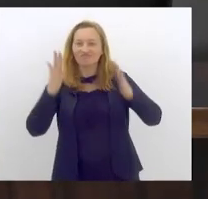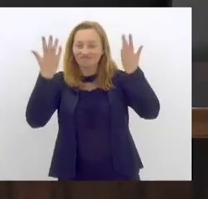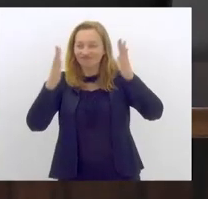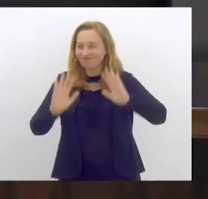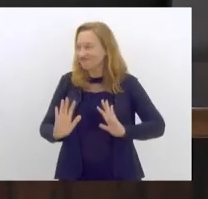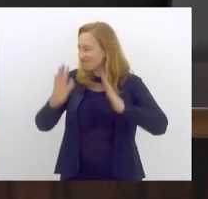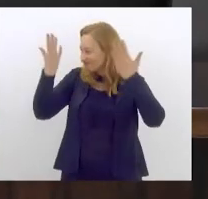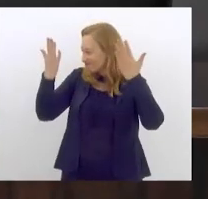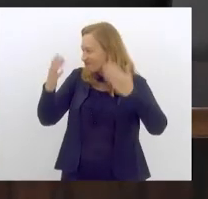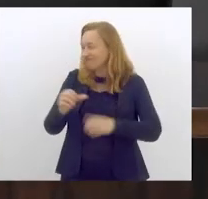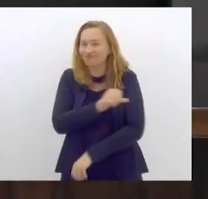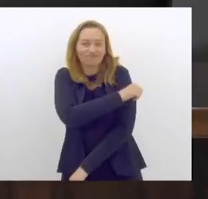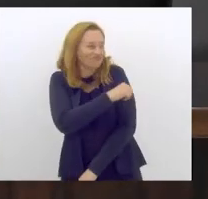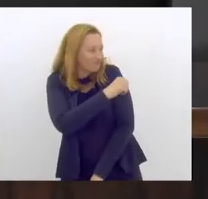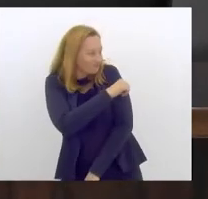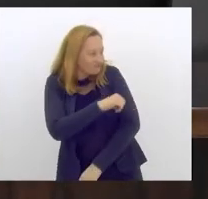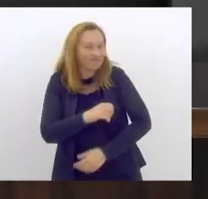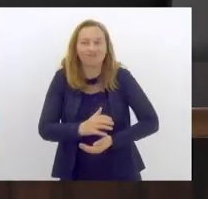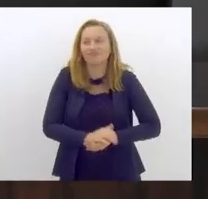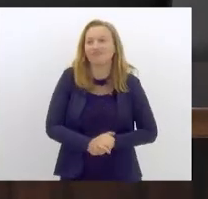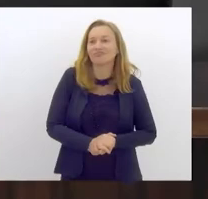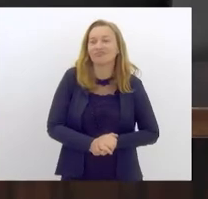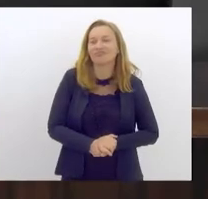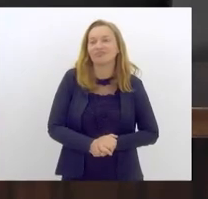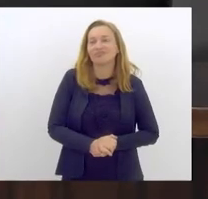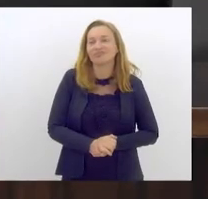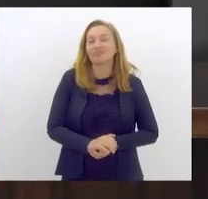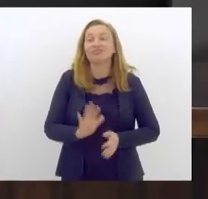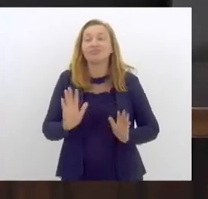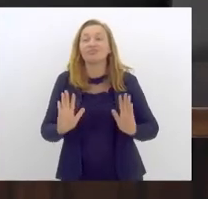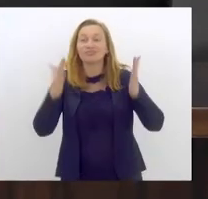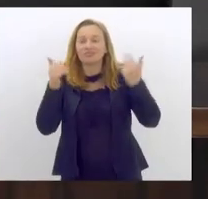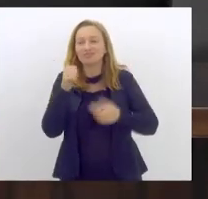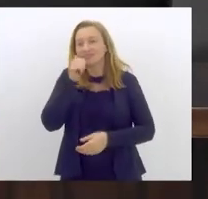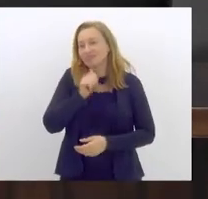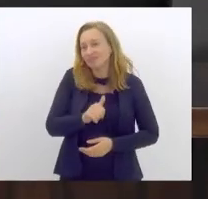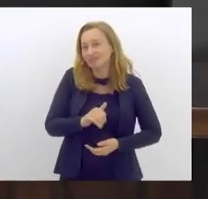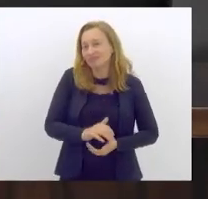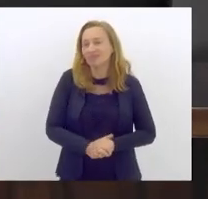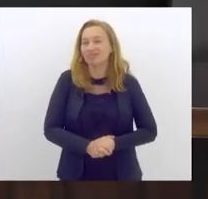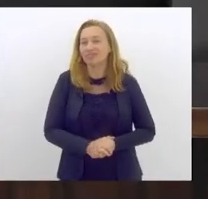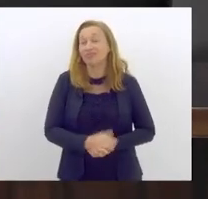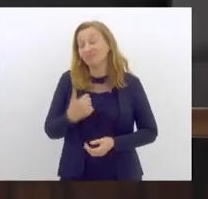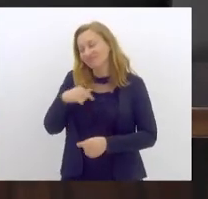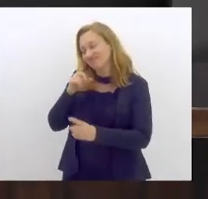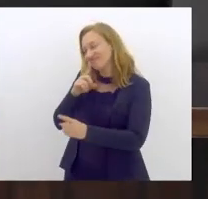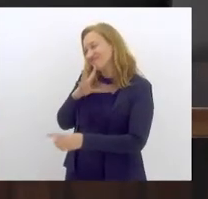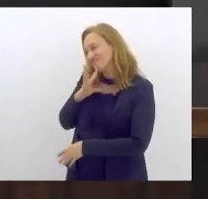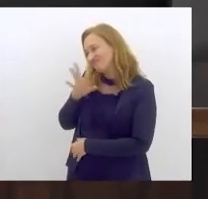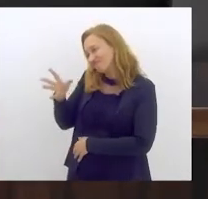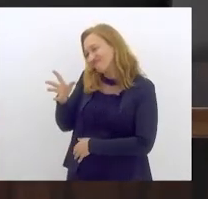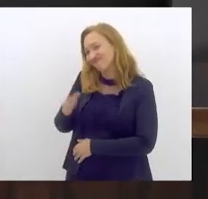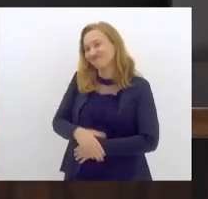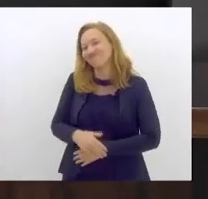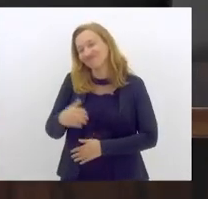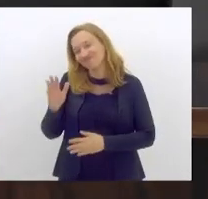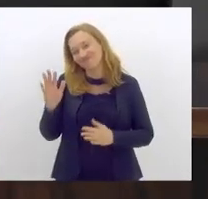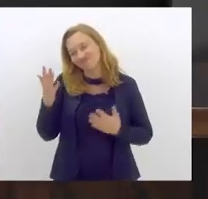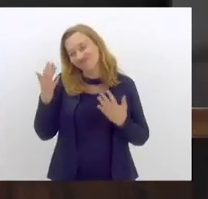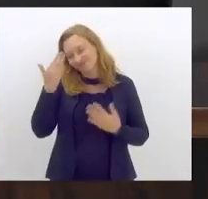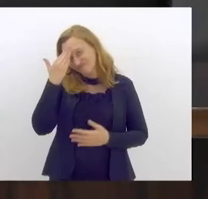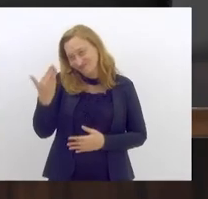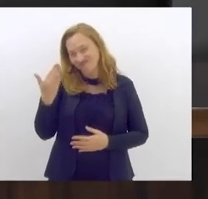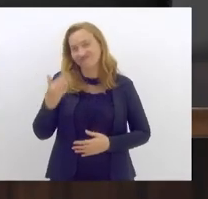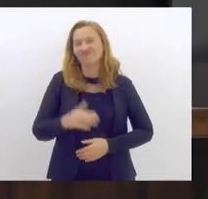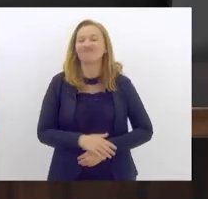da enfermagem nos eventos da mulheres e foi aí que eu conheci valeu Everaldo